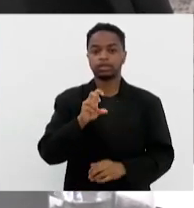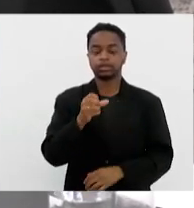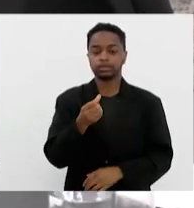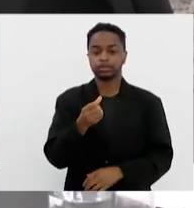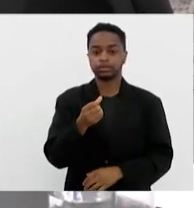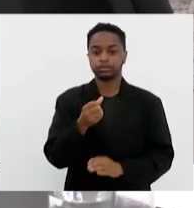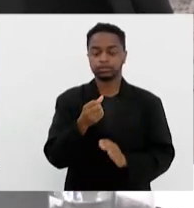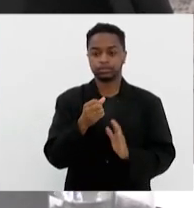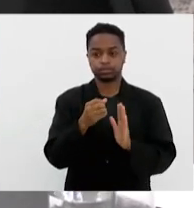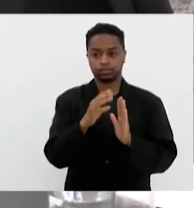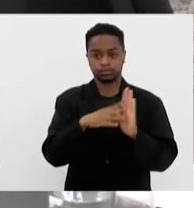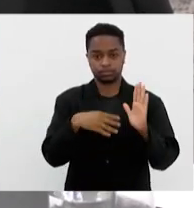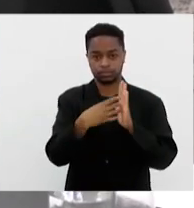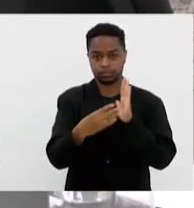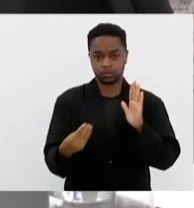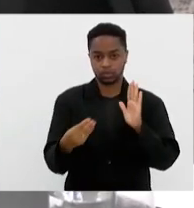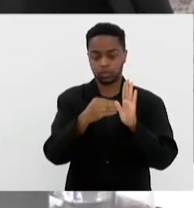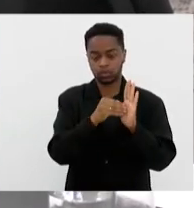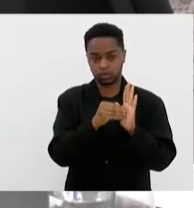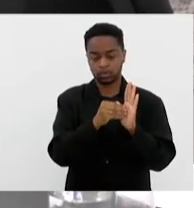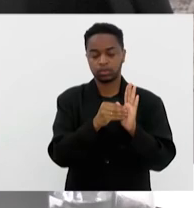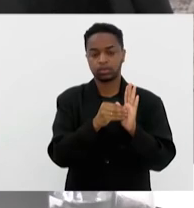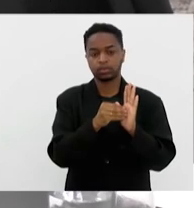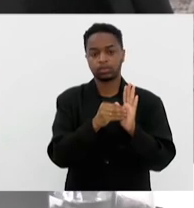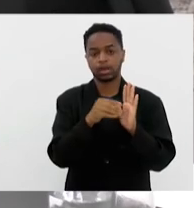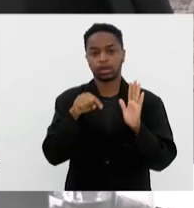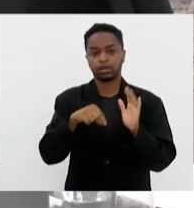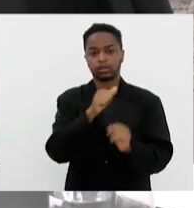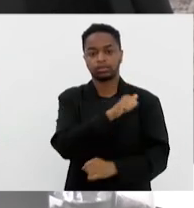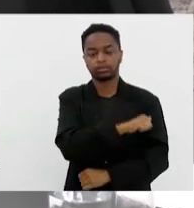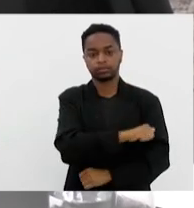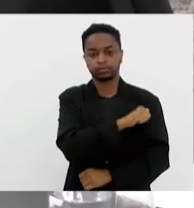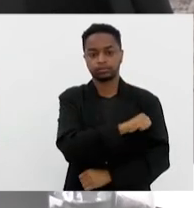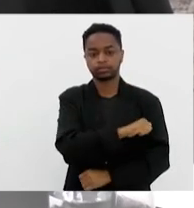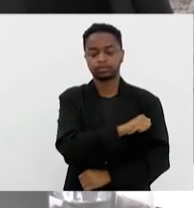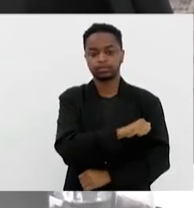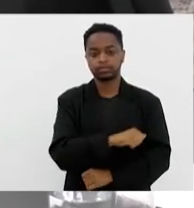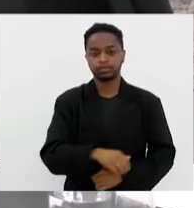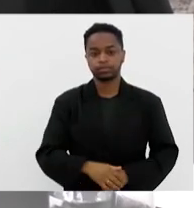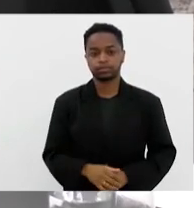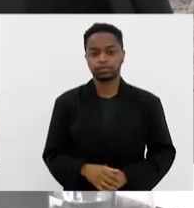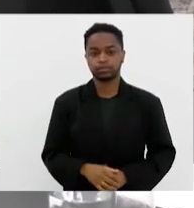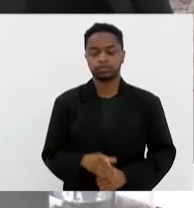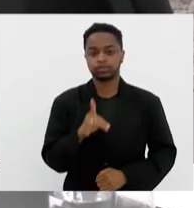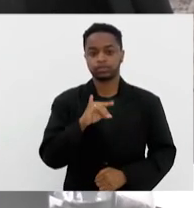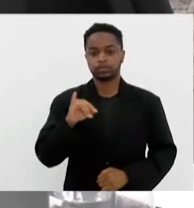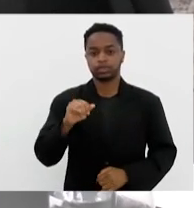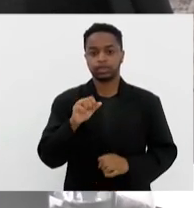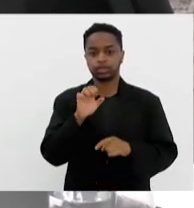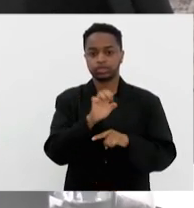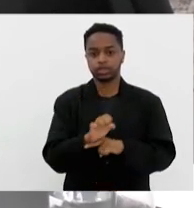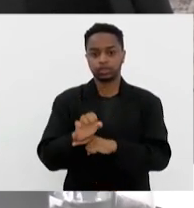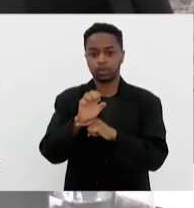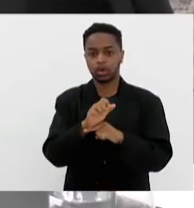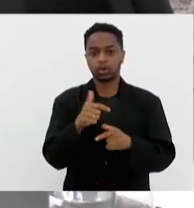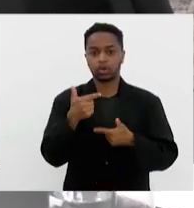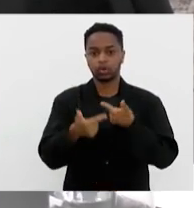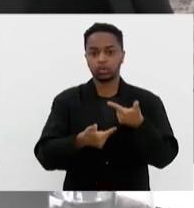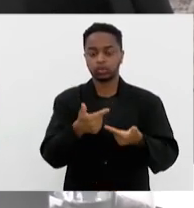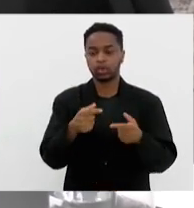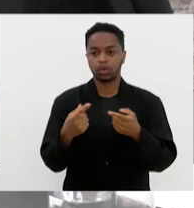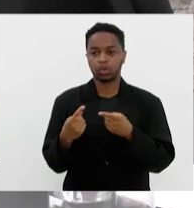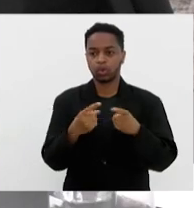6 de janeiro de 2010, para incluir no calendário oficial do Rio de Janeiro, do Estado do Rio de Janeiro, o Dia Estadual de Luta contra a